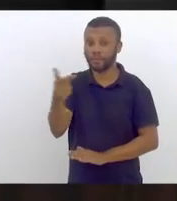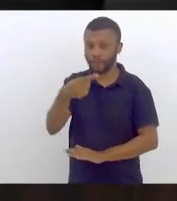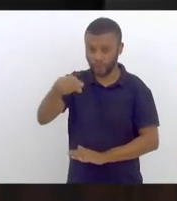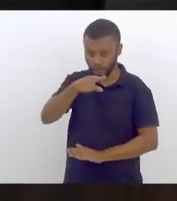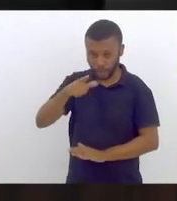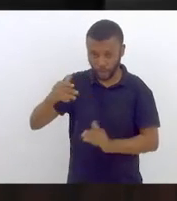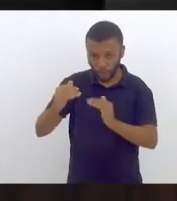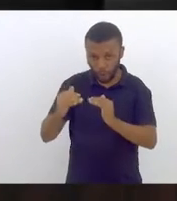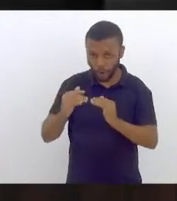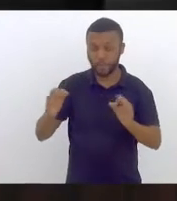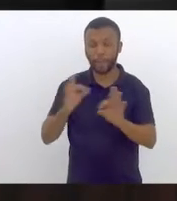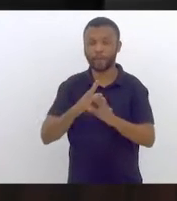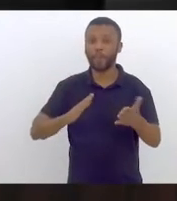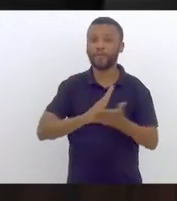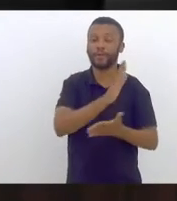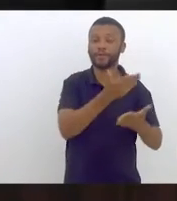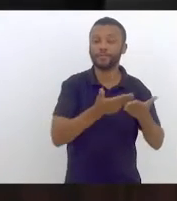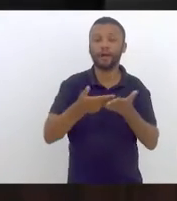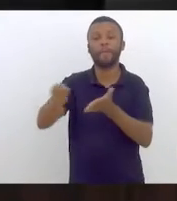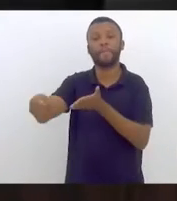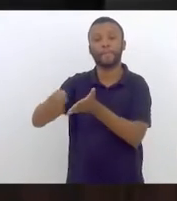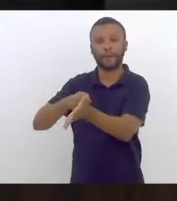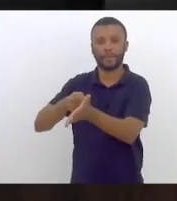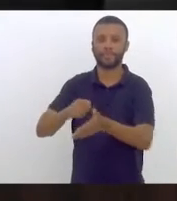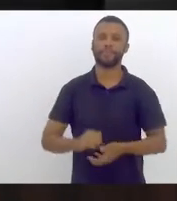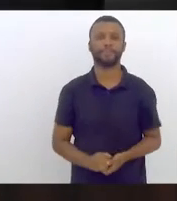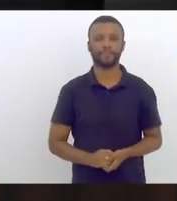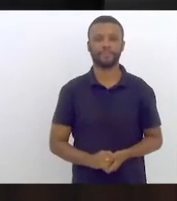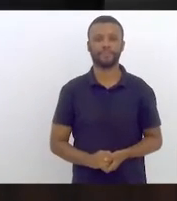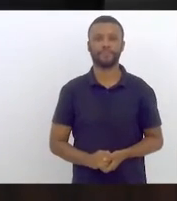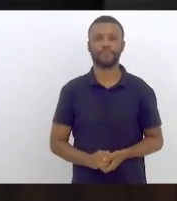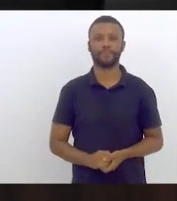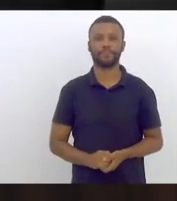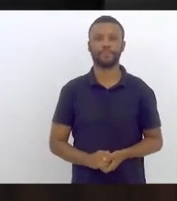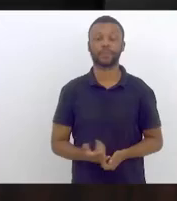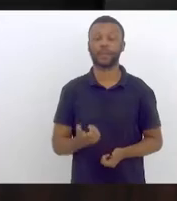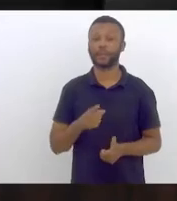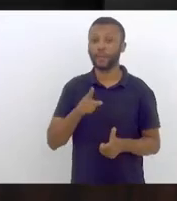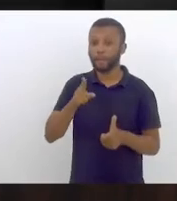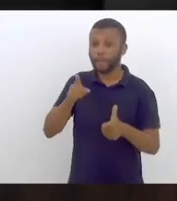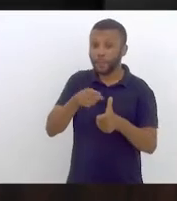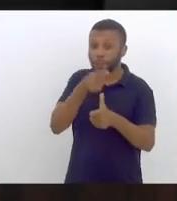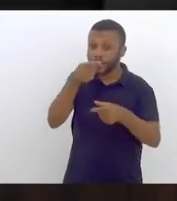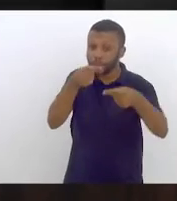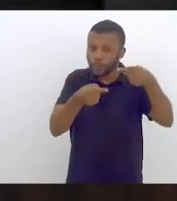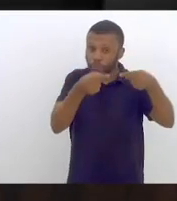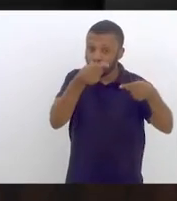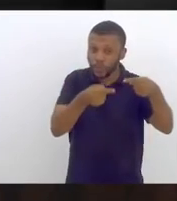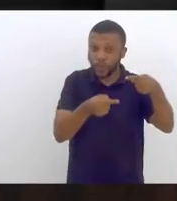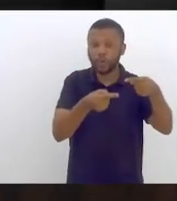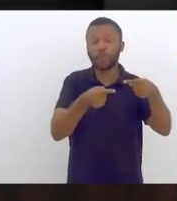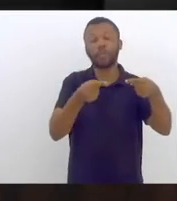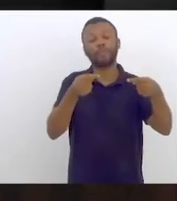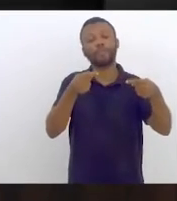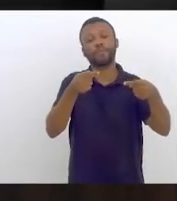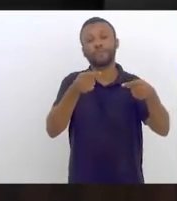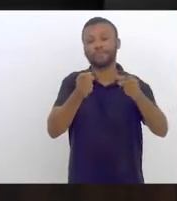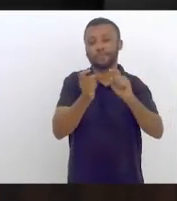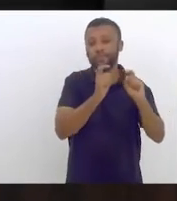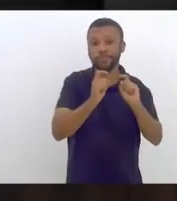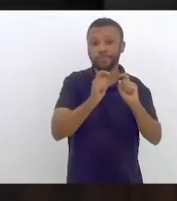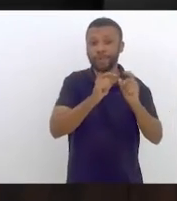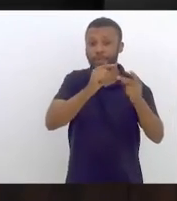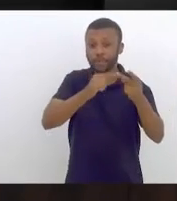aprovados, vai a autógrafo. Em regime de prioridade, em primeira discussão, prévia, em discussão prévia, segundo